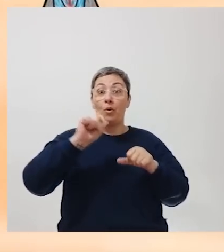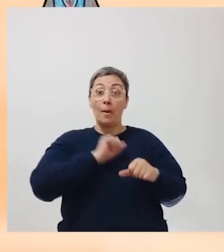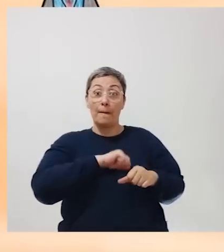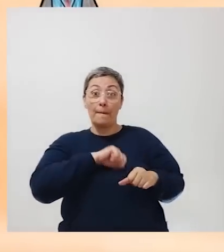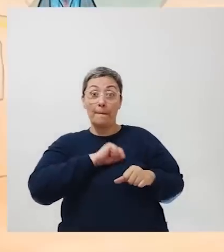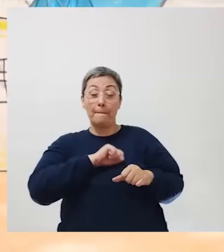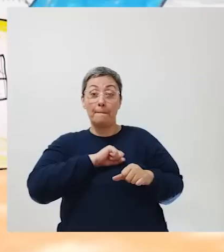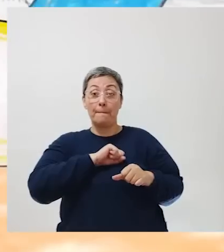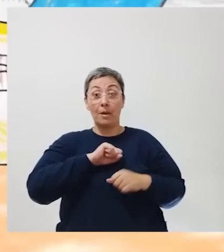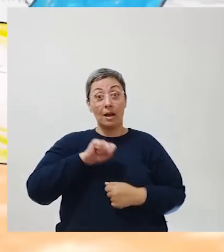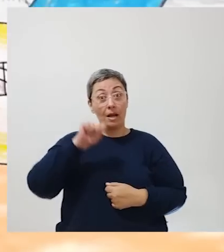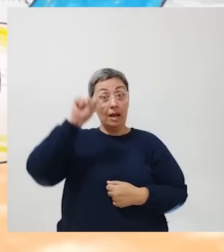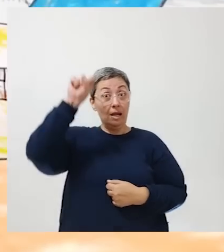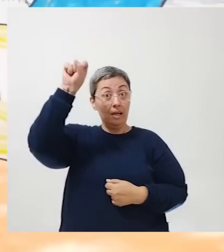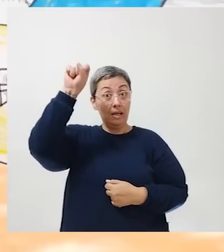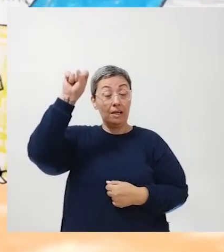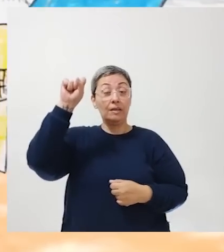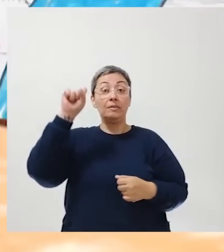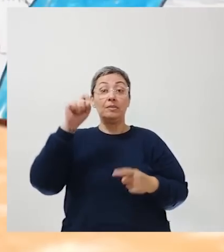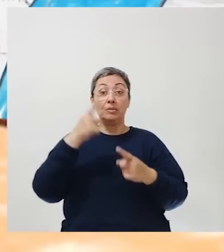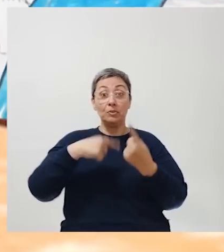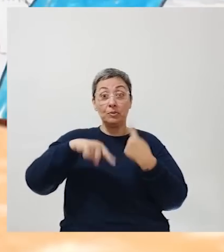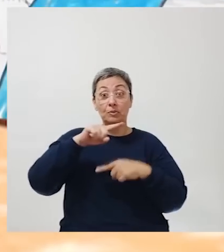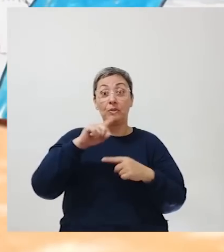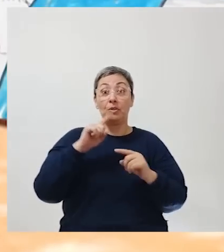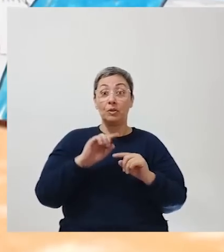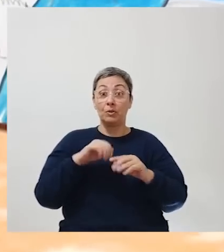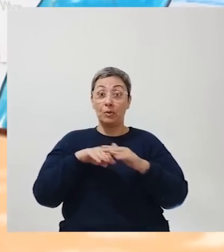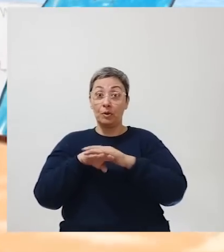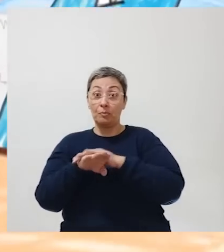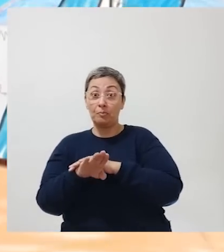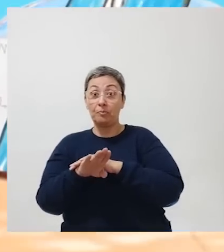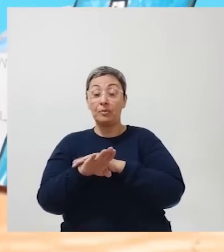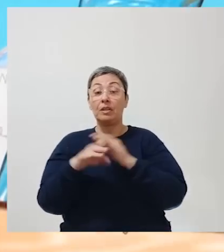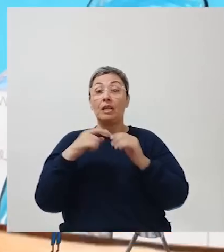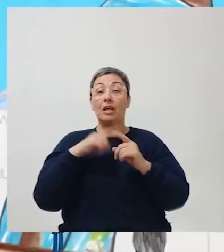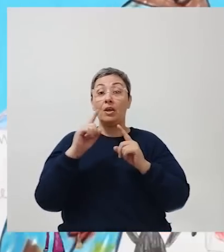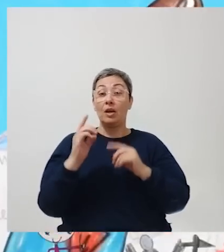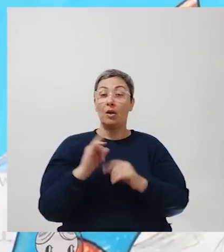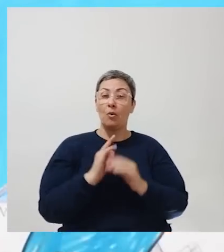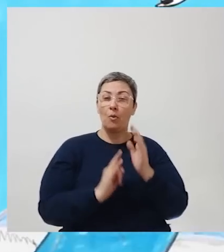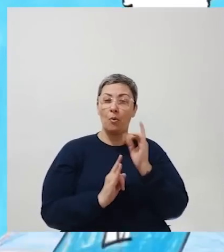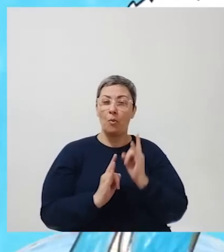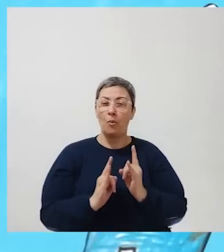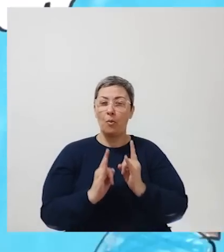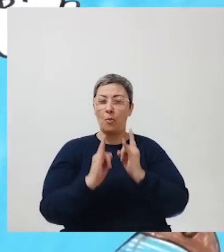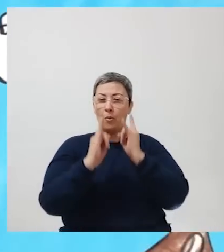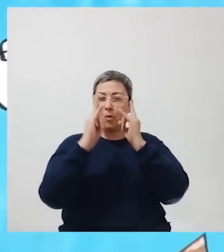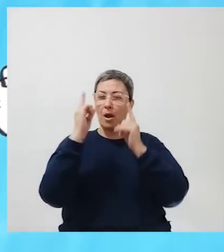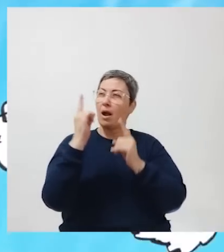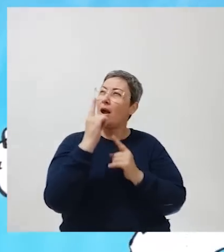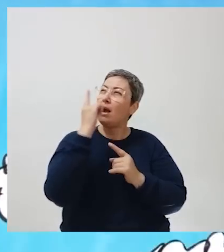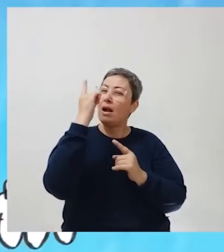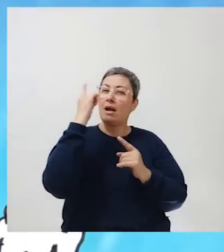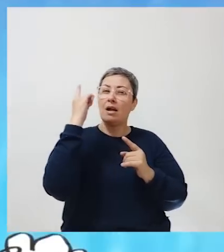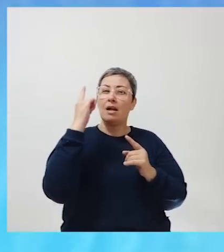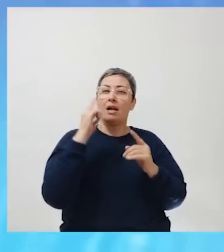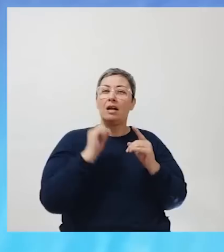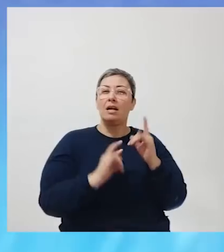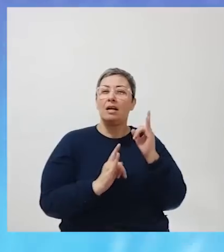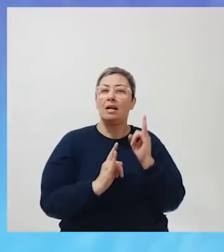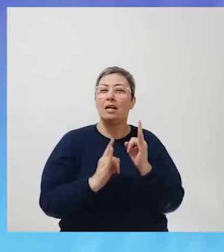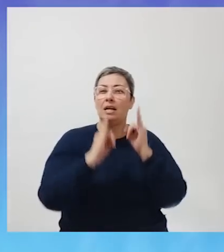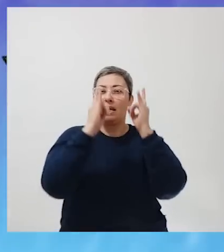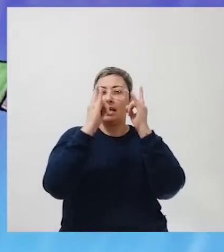em heróis. Ele foi guardado em um arranha-céu que era um prédio